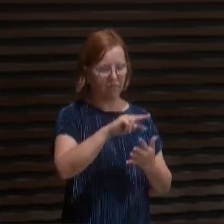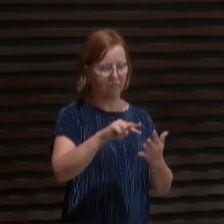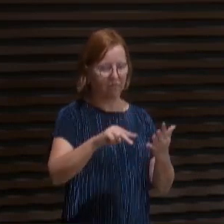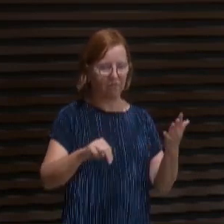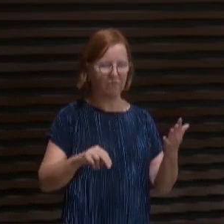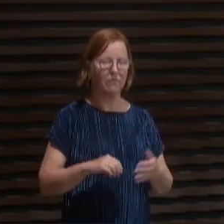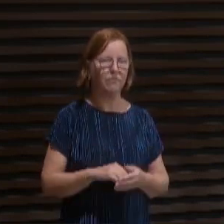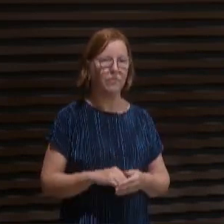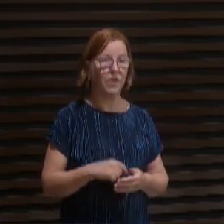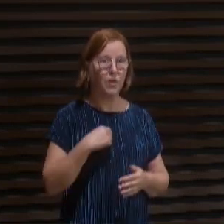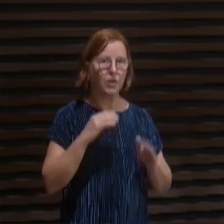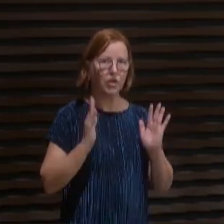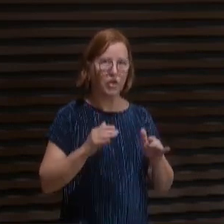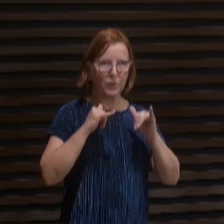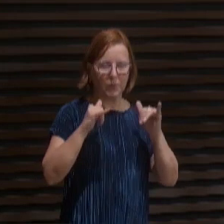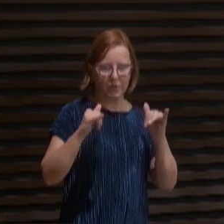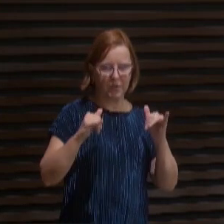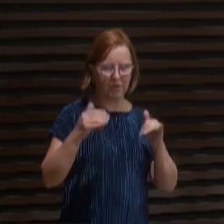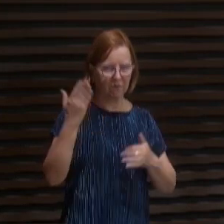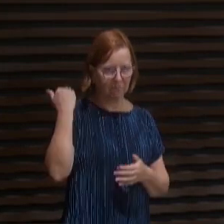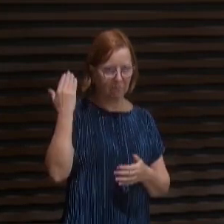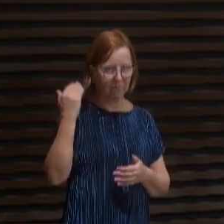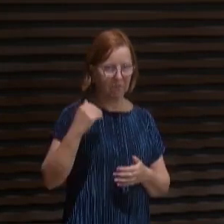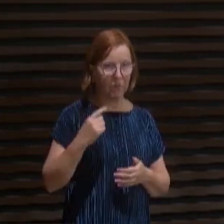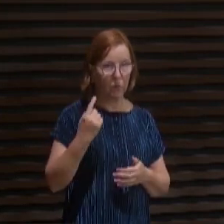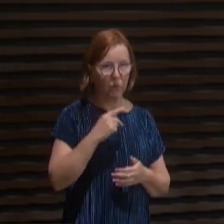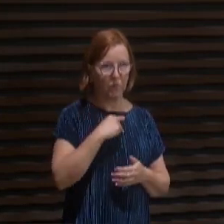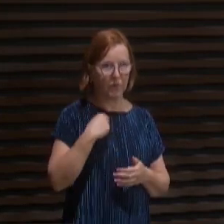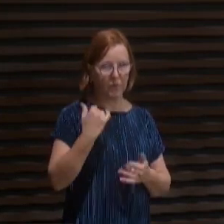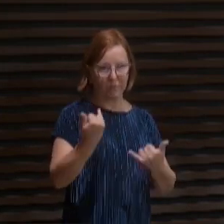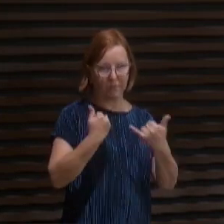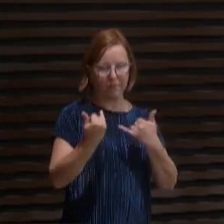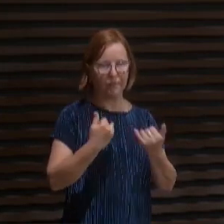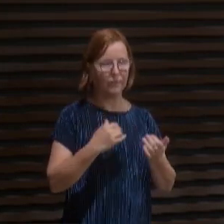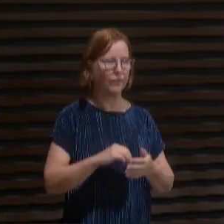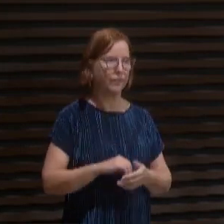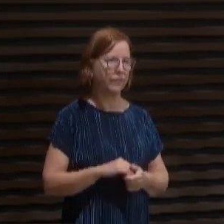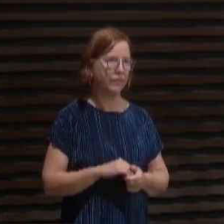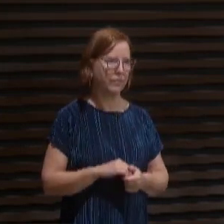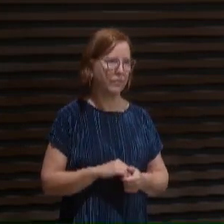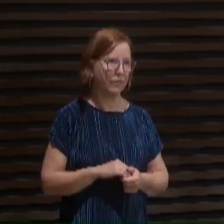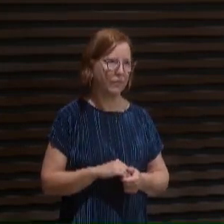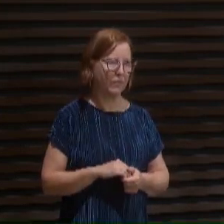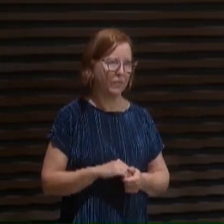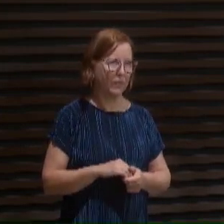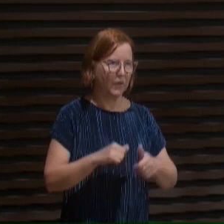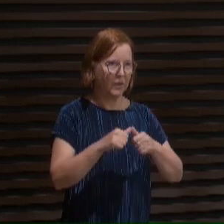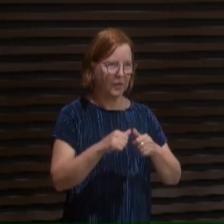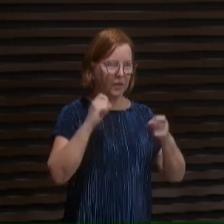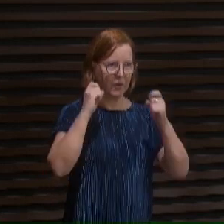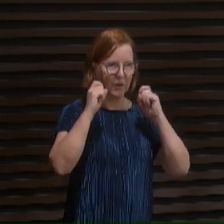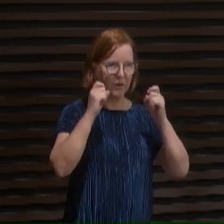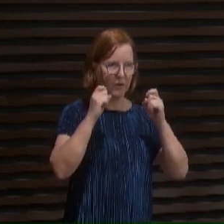Eu já contei aqui há muitos anos, um pastor me contou que ele estava numa reunião,